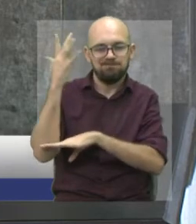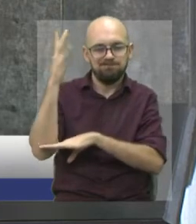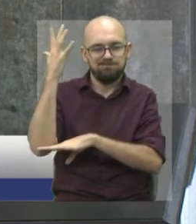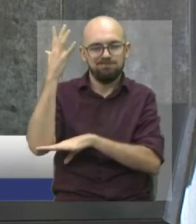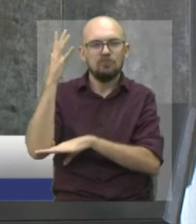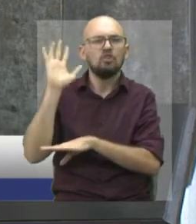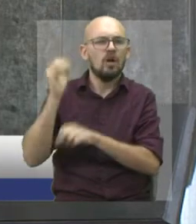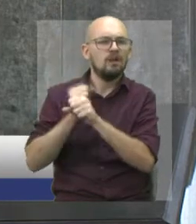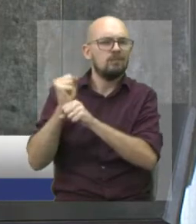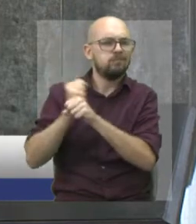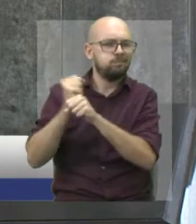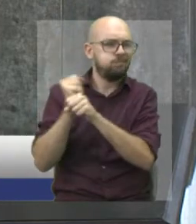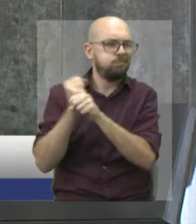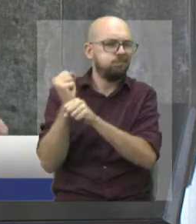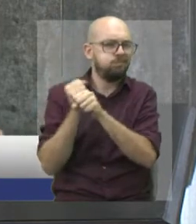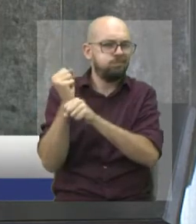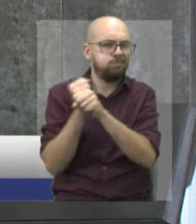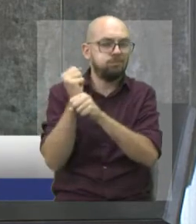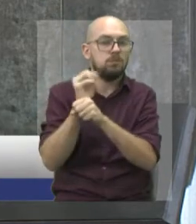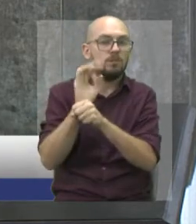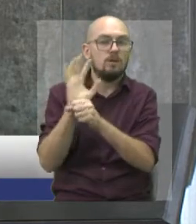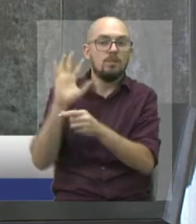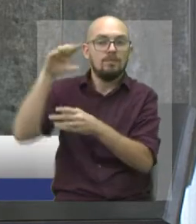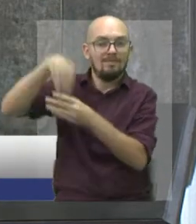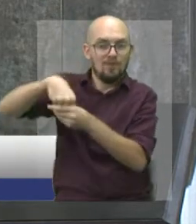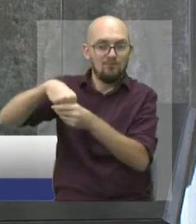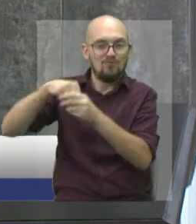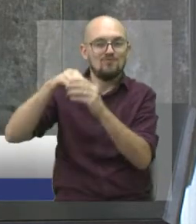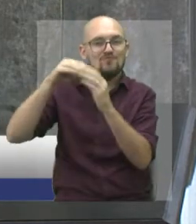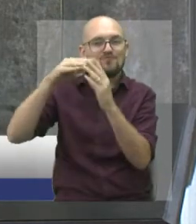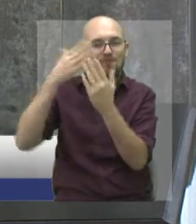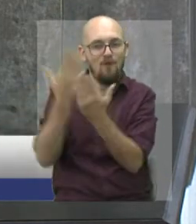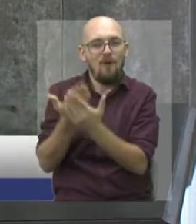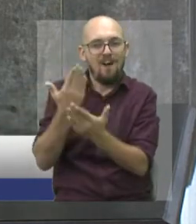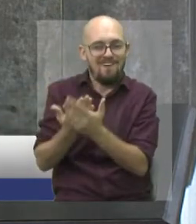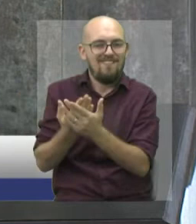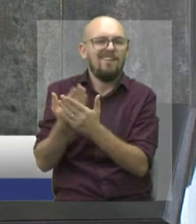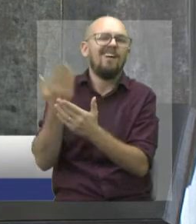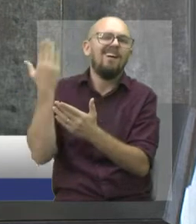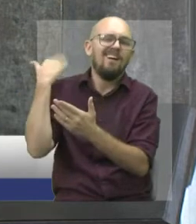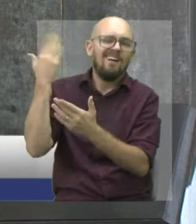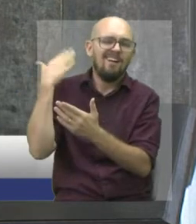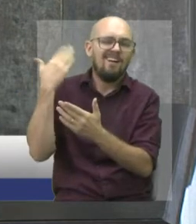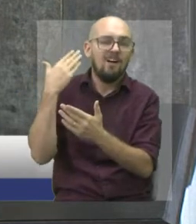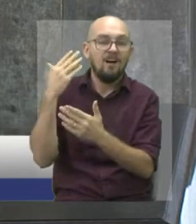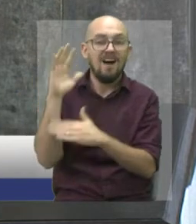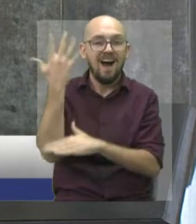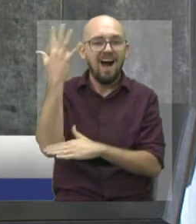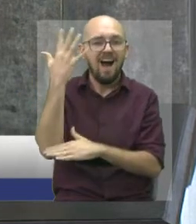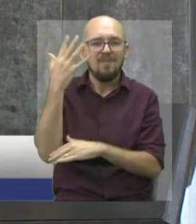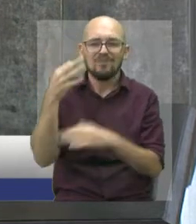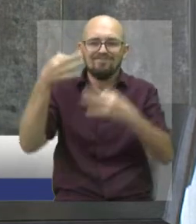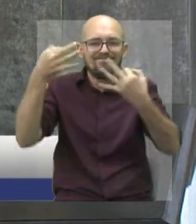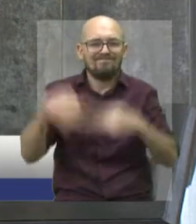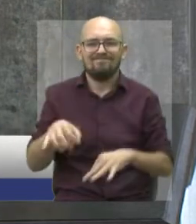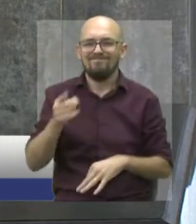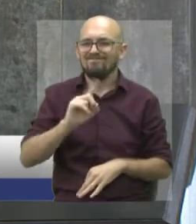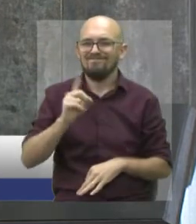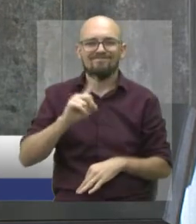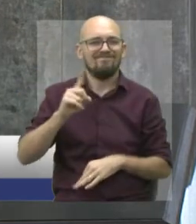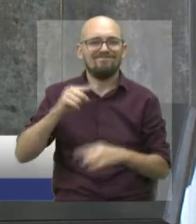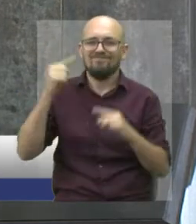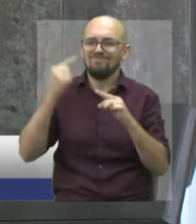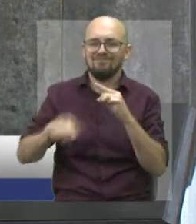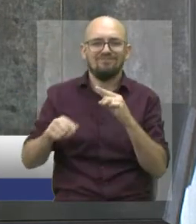há muitos anos dentro de uma escola que não era a árvore já adequada para ser plantada